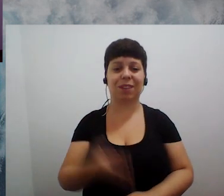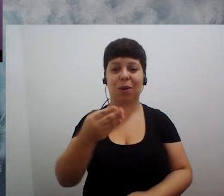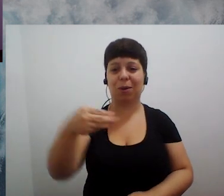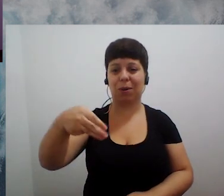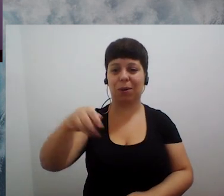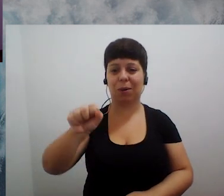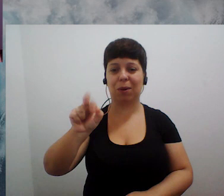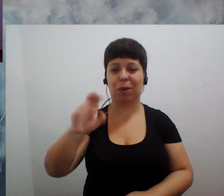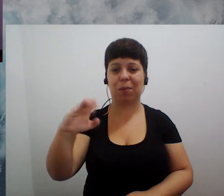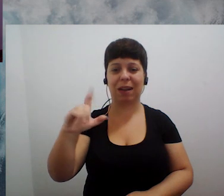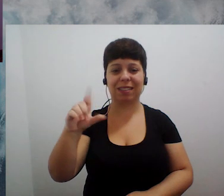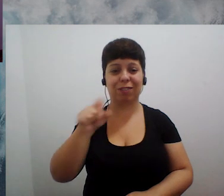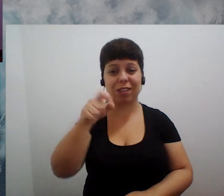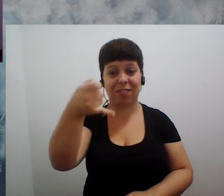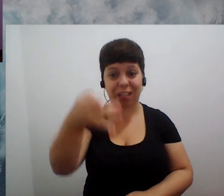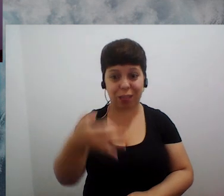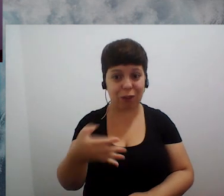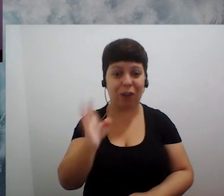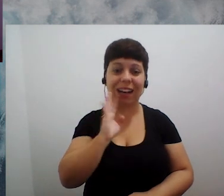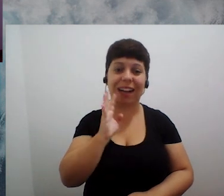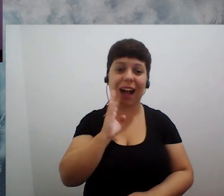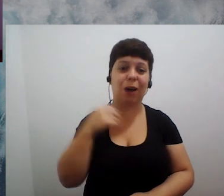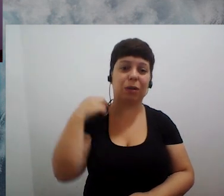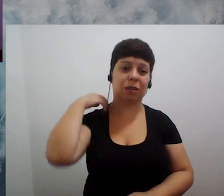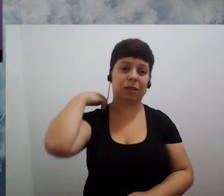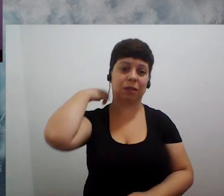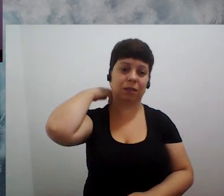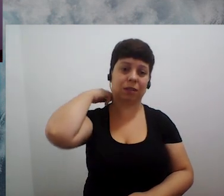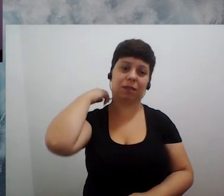O Marcelo, é legal que você falou um negócio aí,